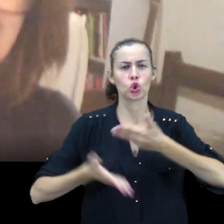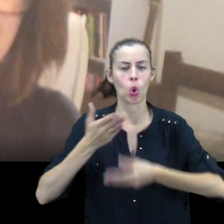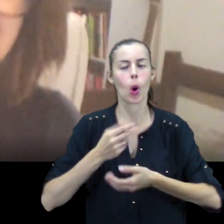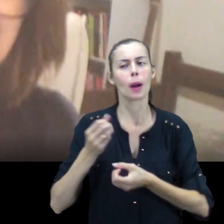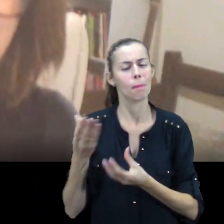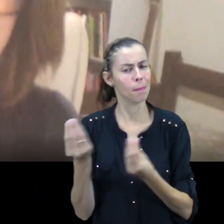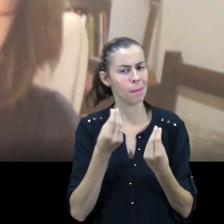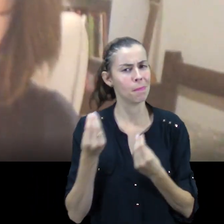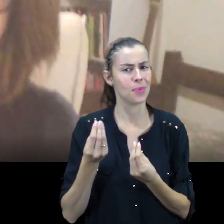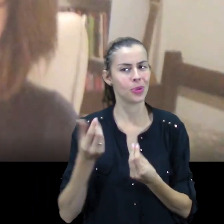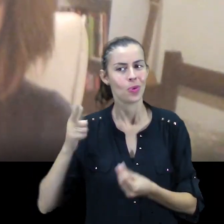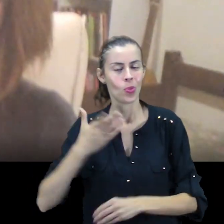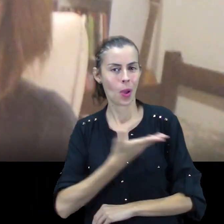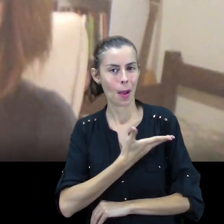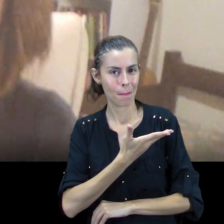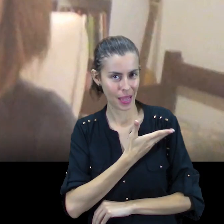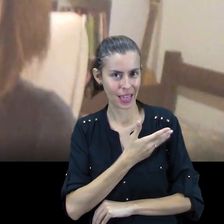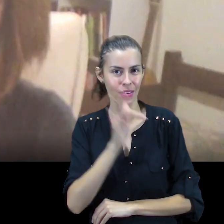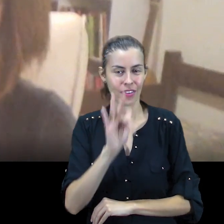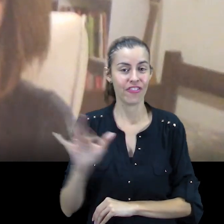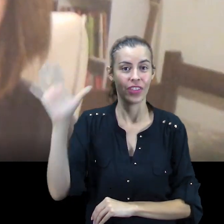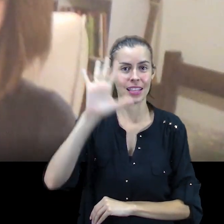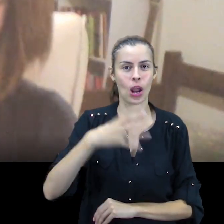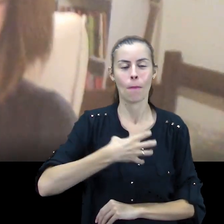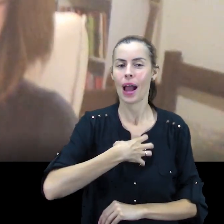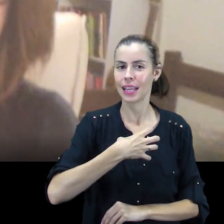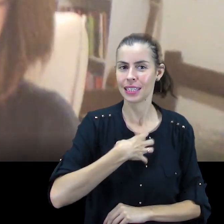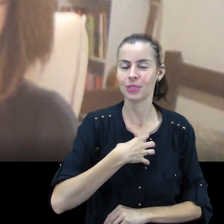assim, Carolina, eu queria saber, no geral, como é que a Prograde